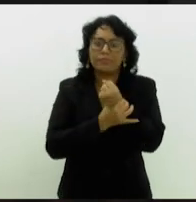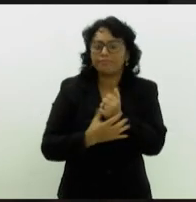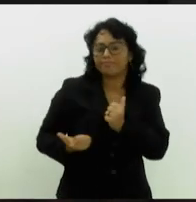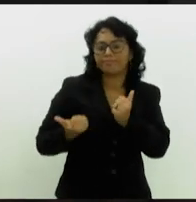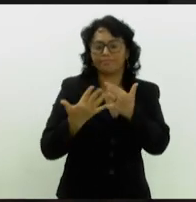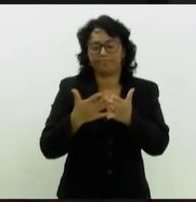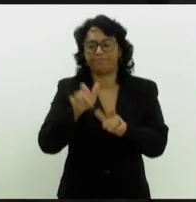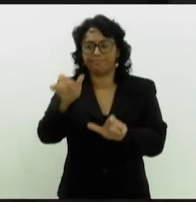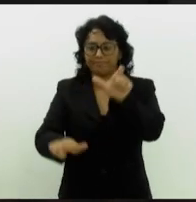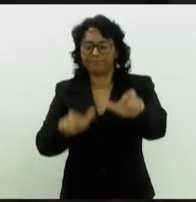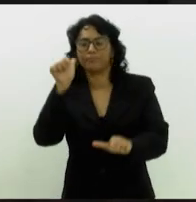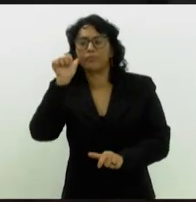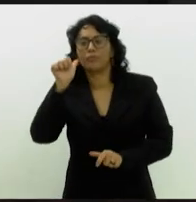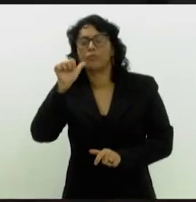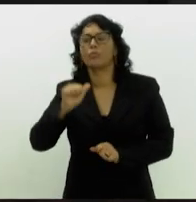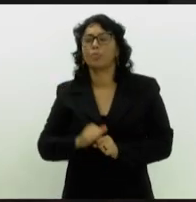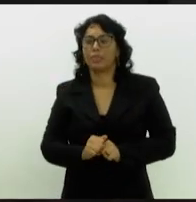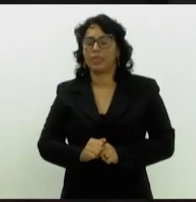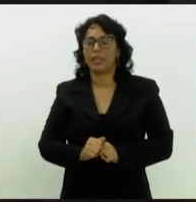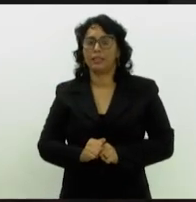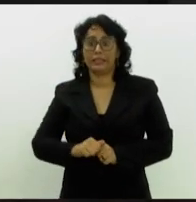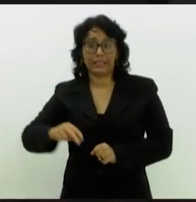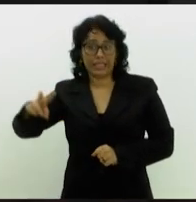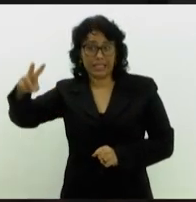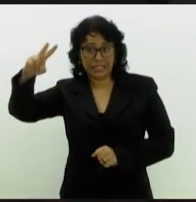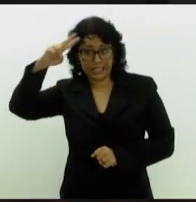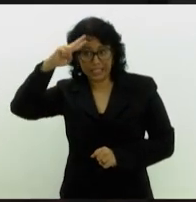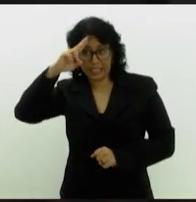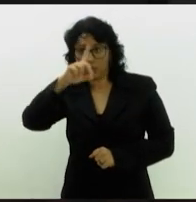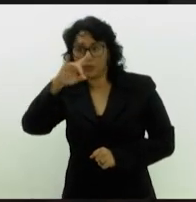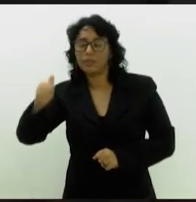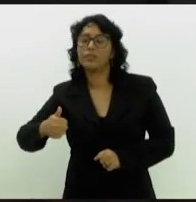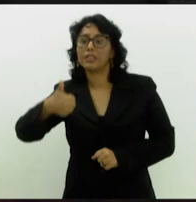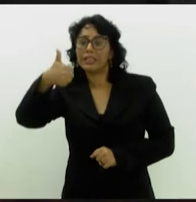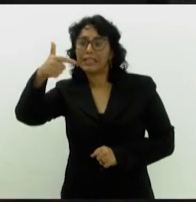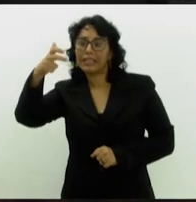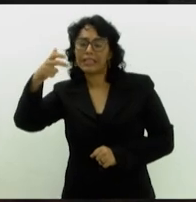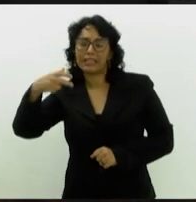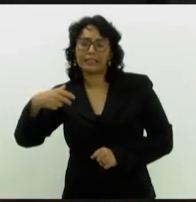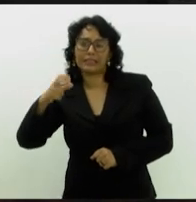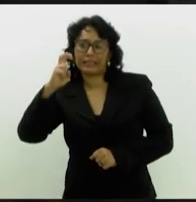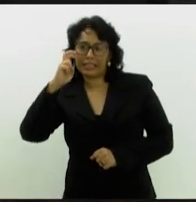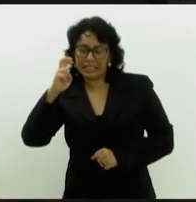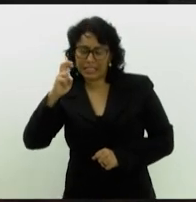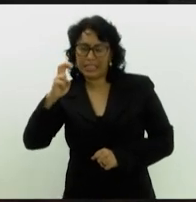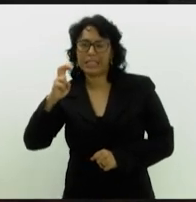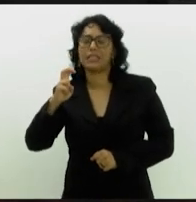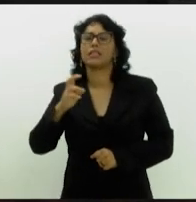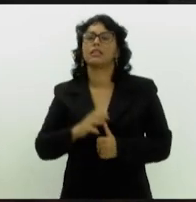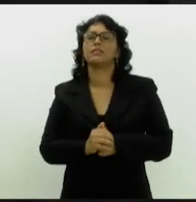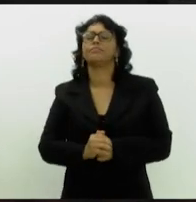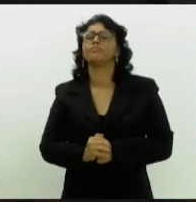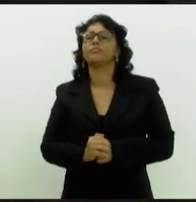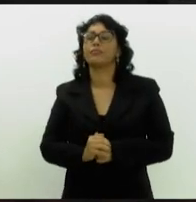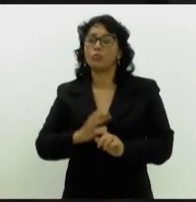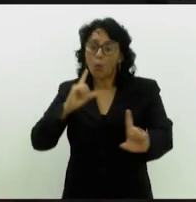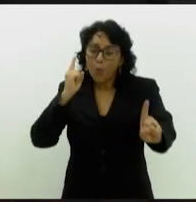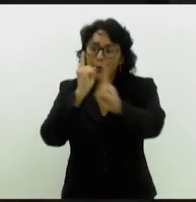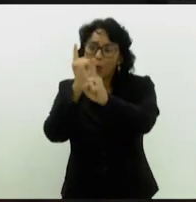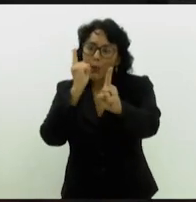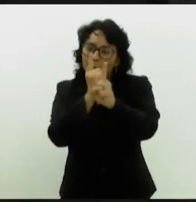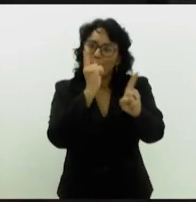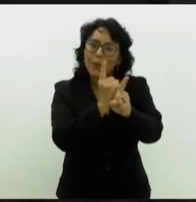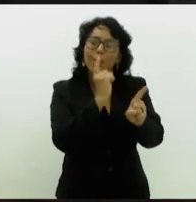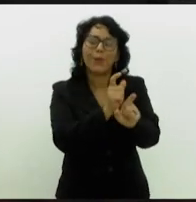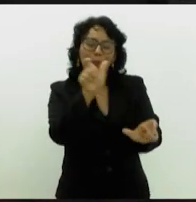13 horas segunda dia 15 às 13 horas o encontro das procuradorias das mulheres é da